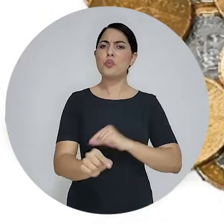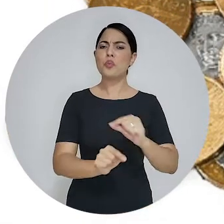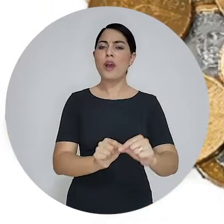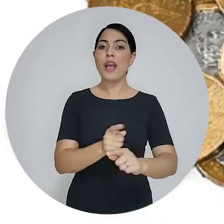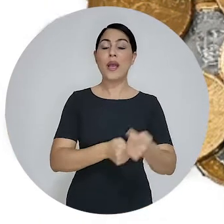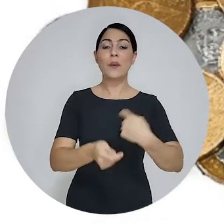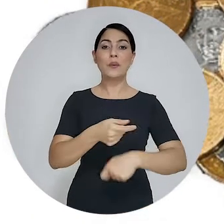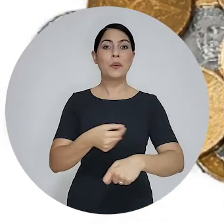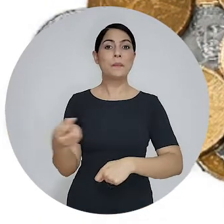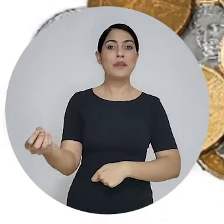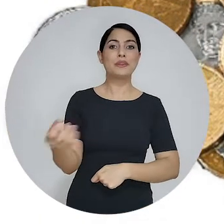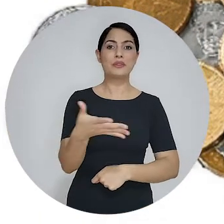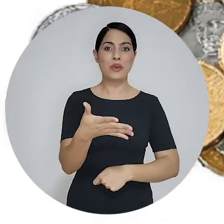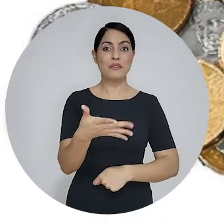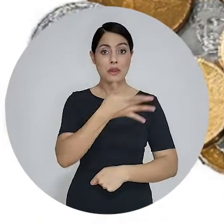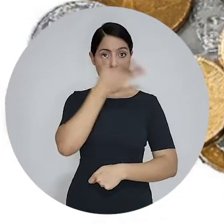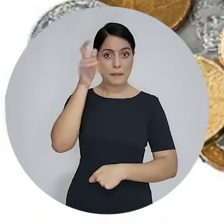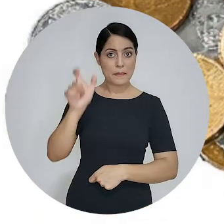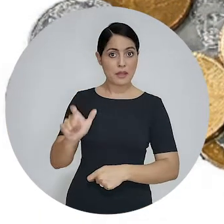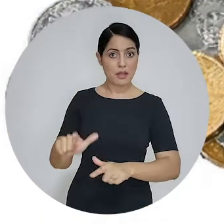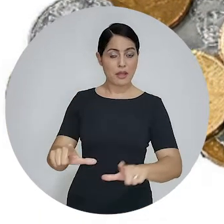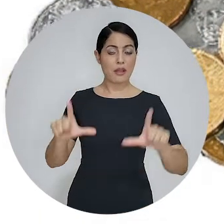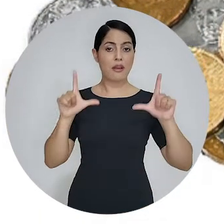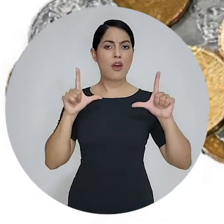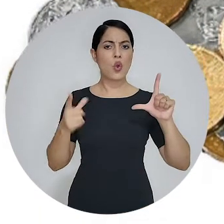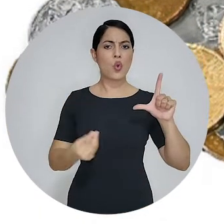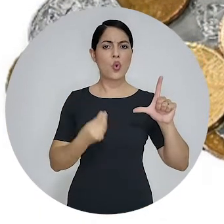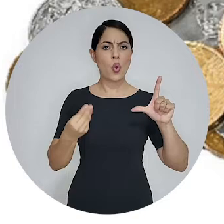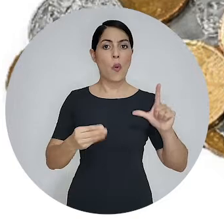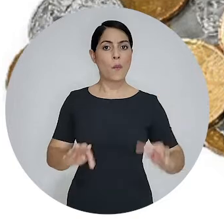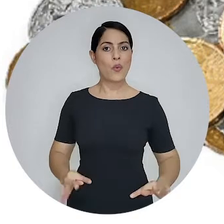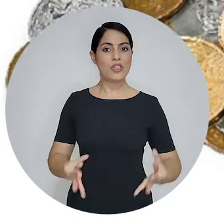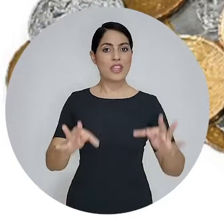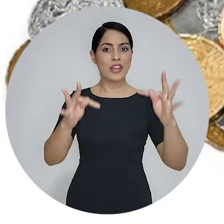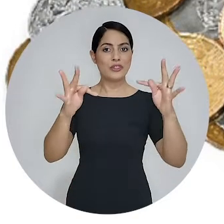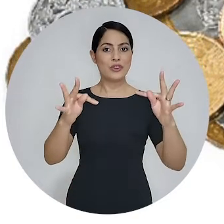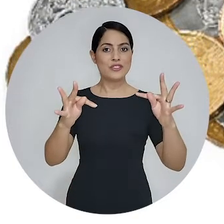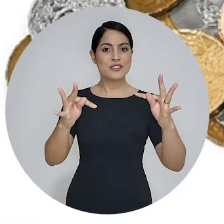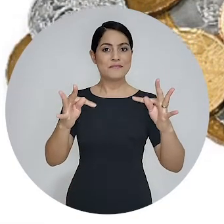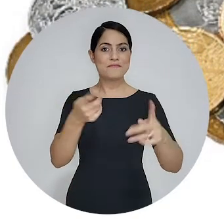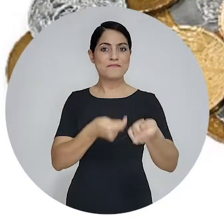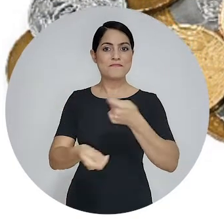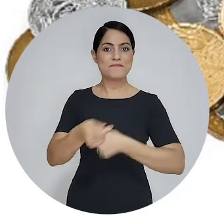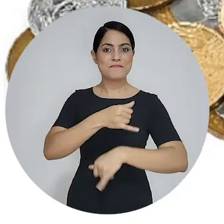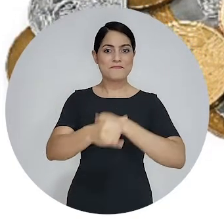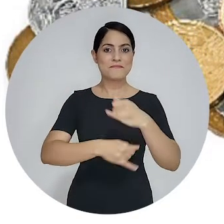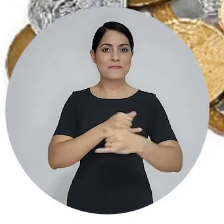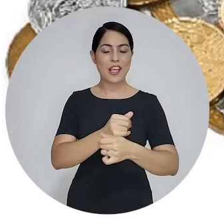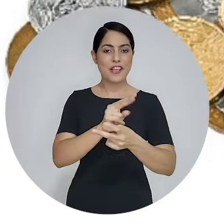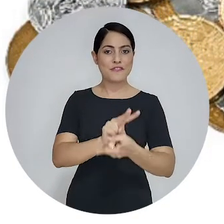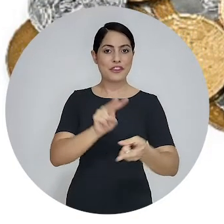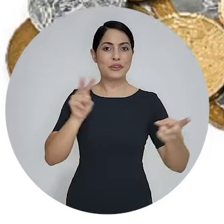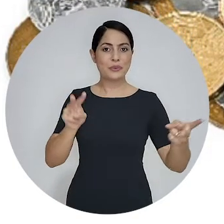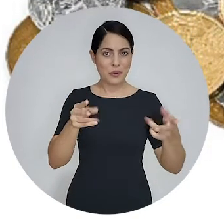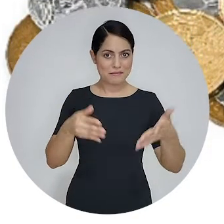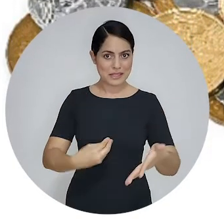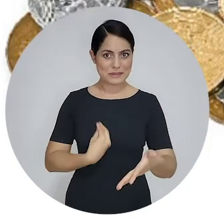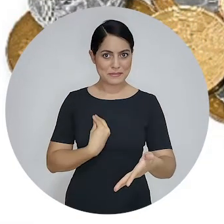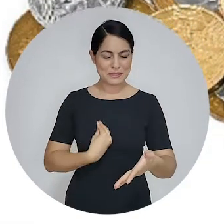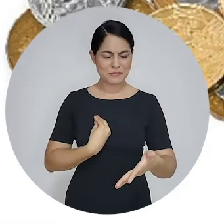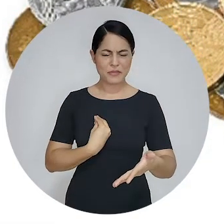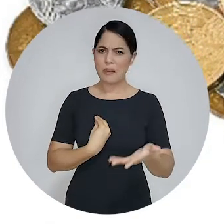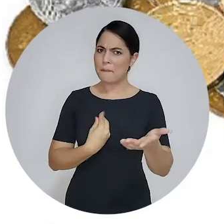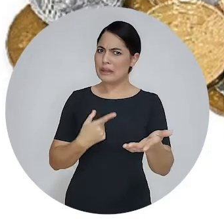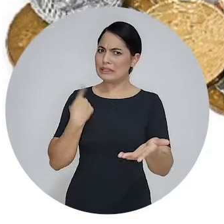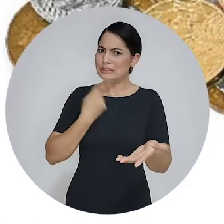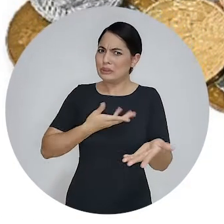a um novo tempo de uma nova economia que terá por protagonistas os serviços de alta tecnologia, o comércio eletrônico e o